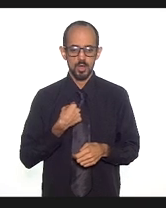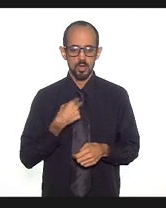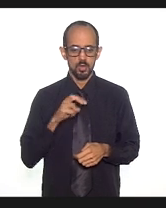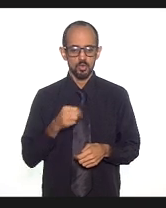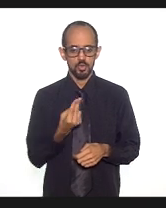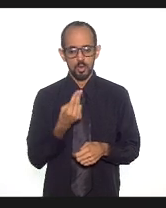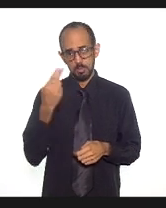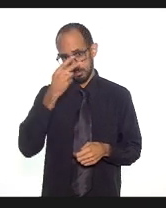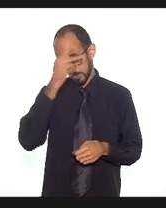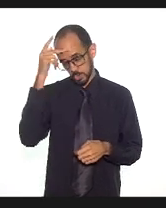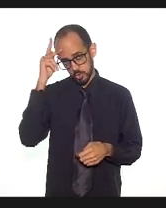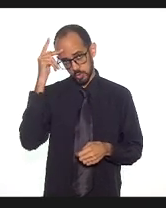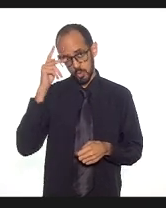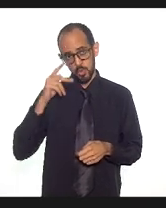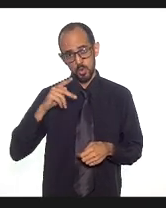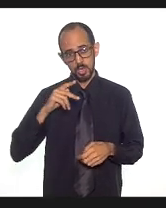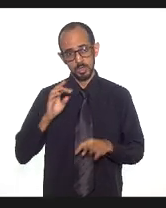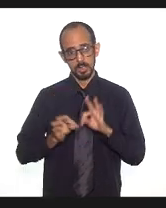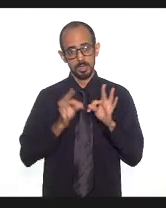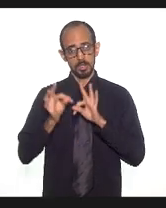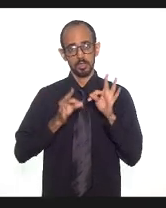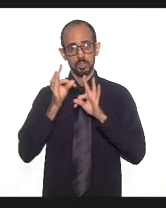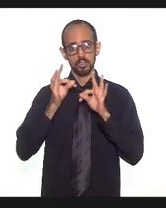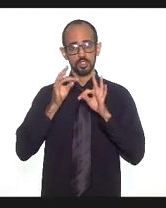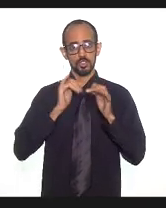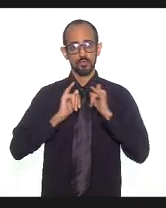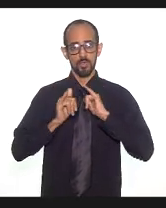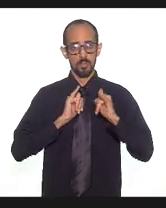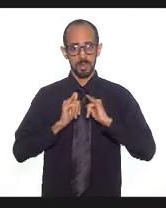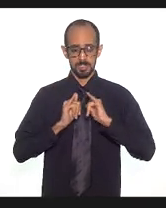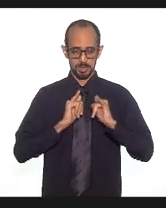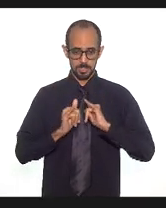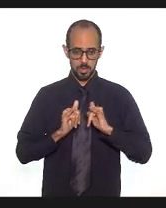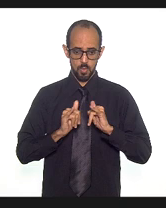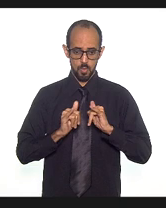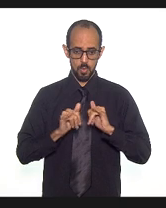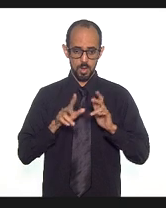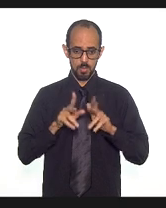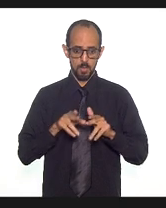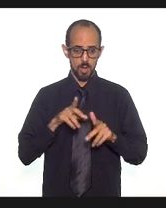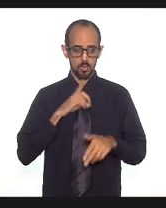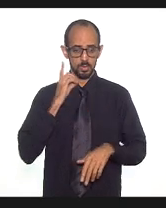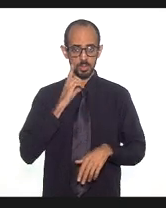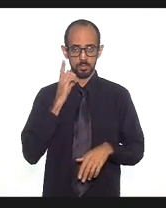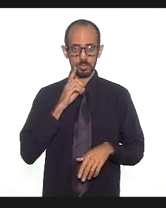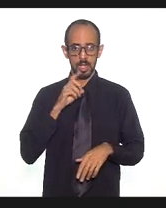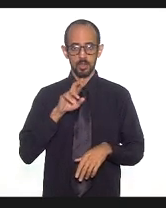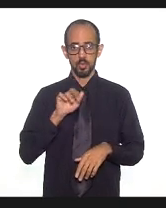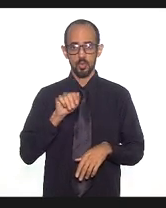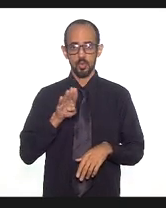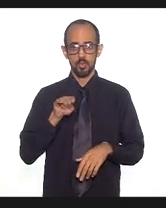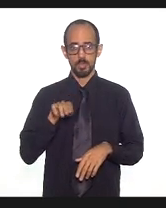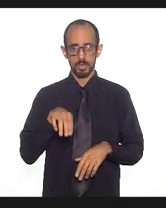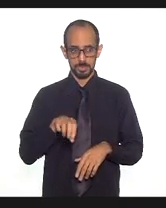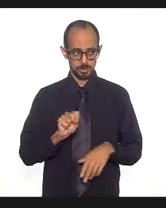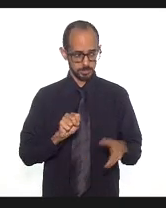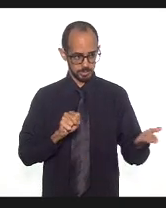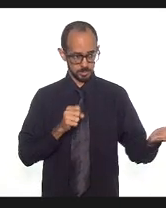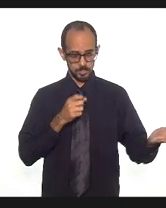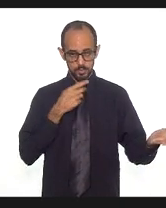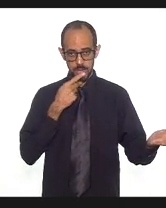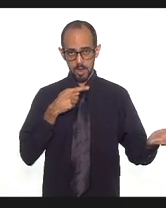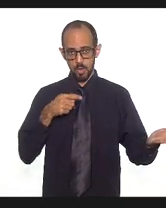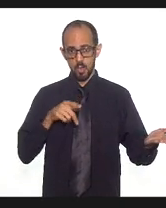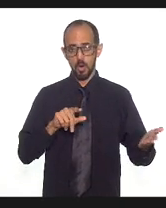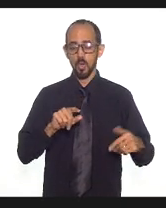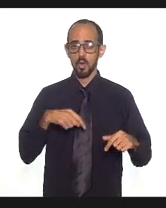oriunda da área de tecnologia da informação, né, como o deputado Rubens Bontempo mencionou,